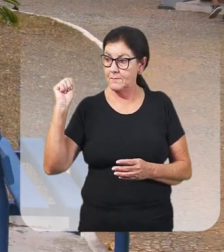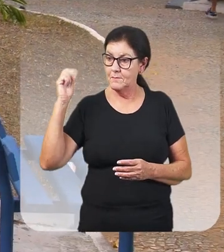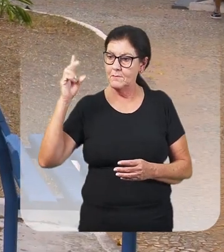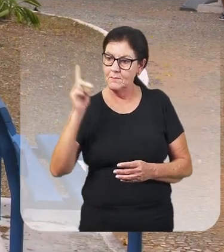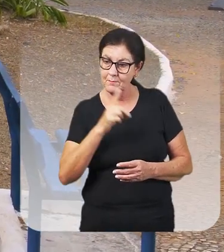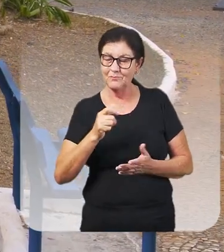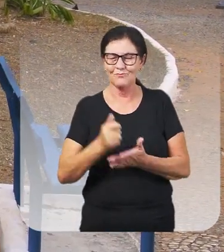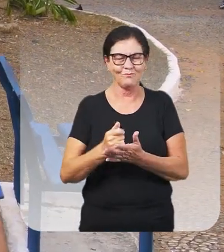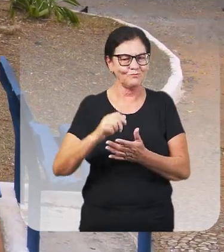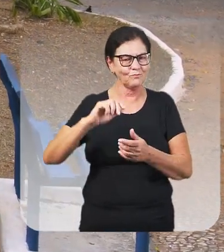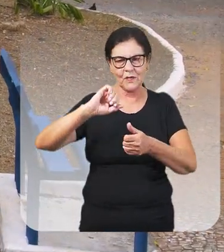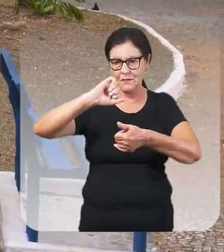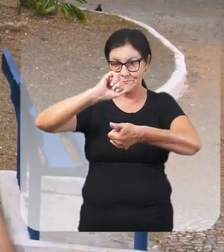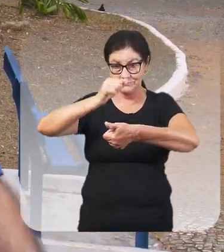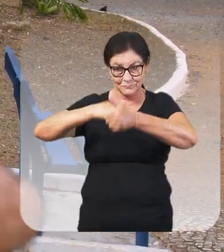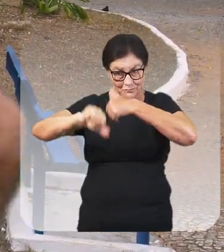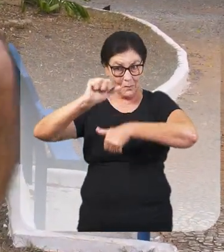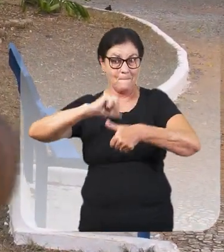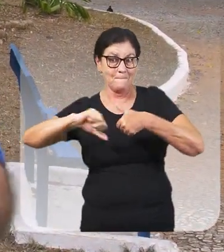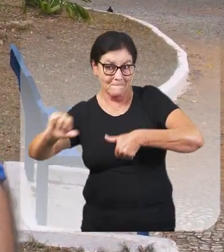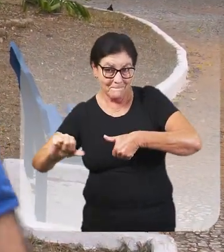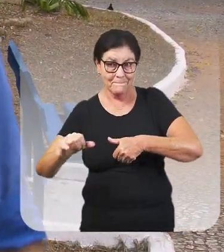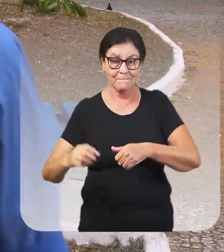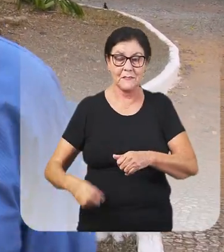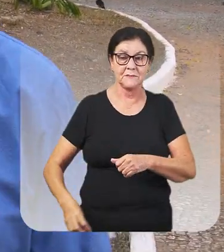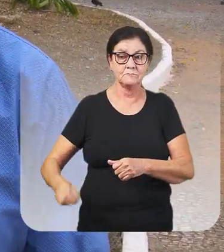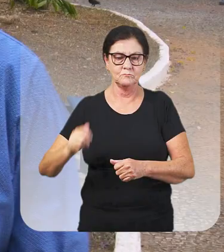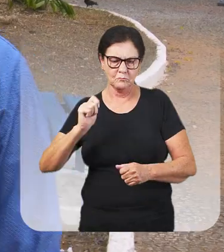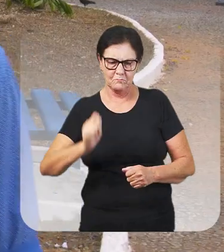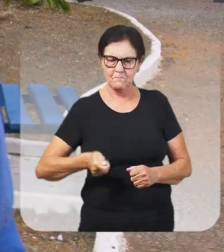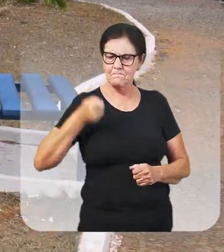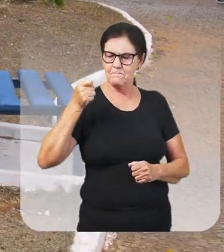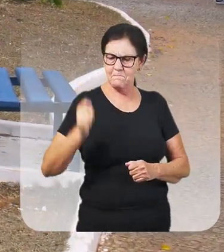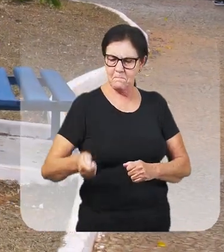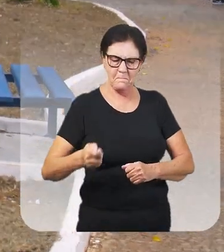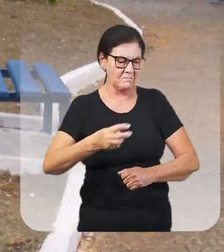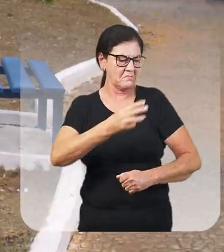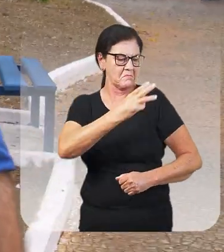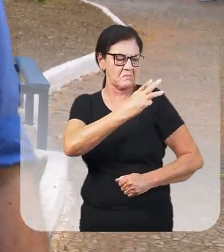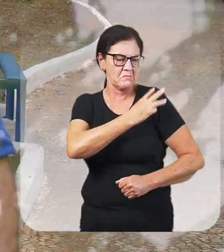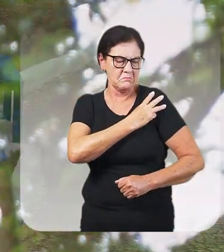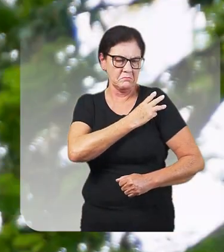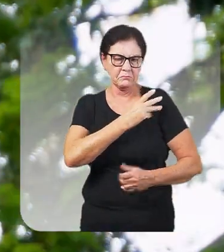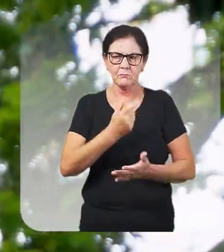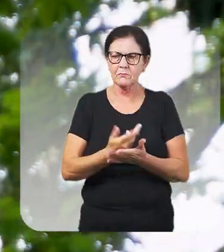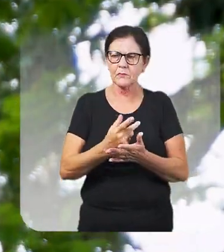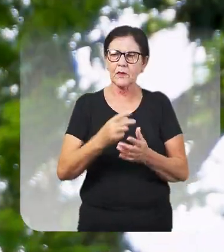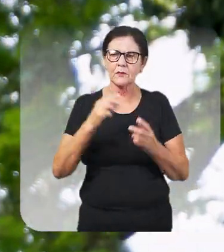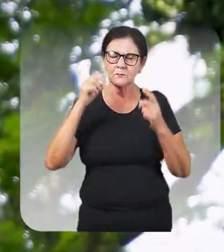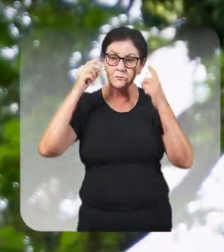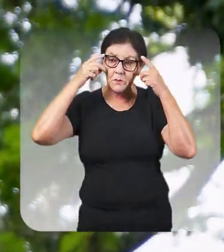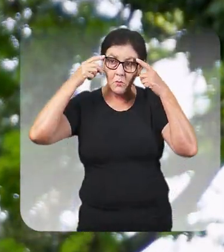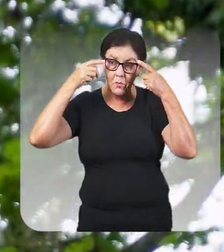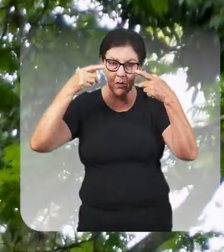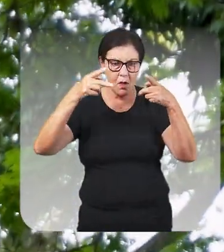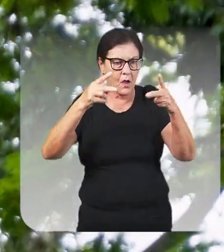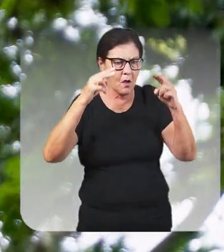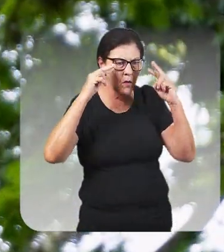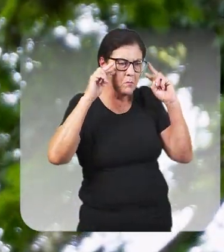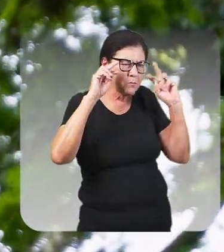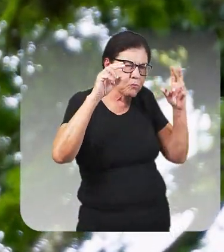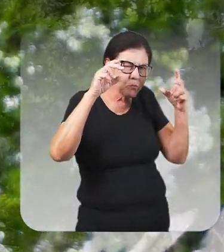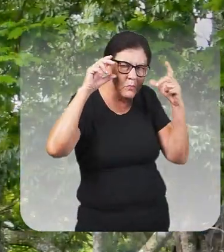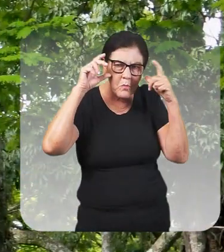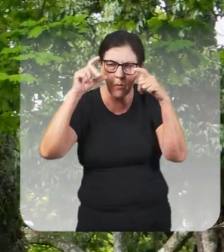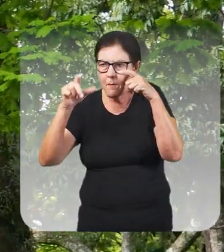Muitos lemenses, moradores e turistas que passam aqui pela Praça Rui Barbosa e observam esse busto não imaginam quão importante é